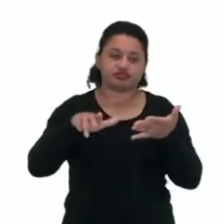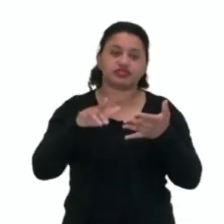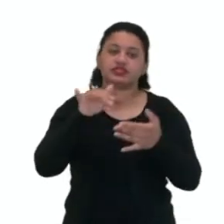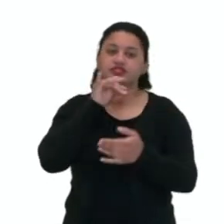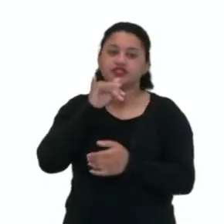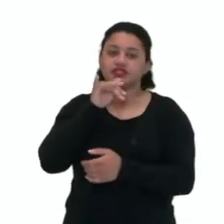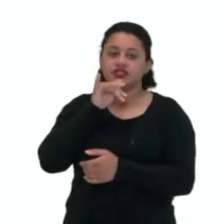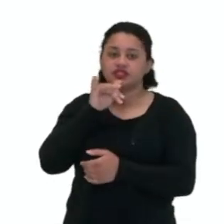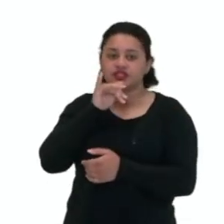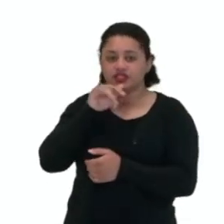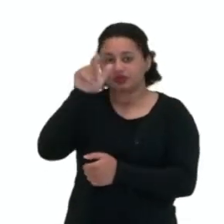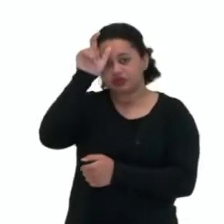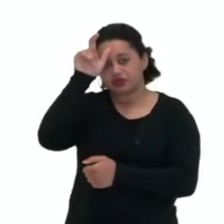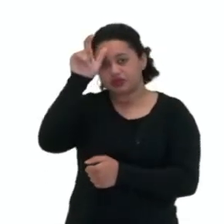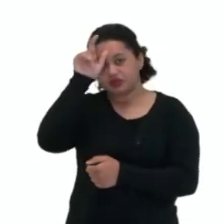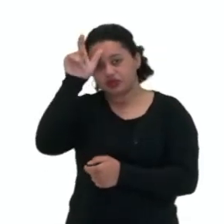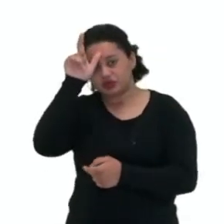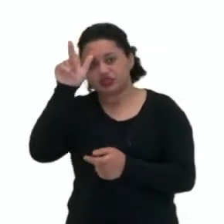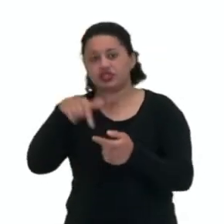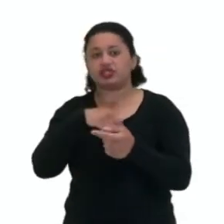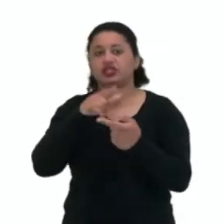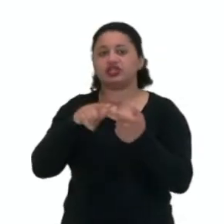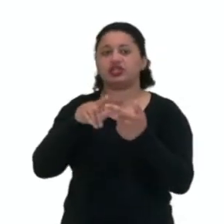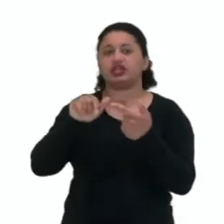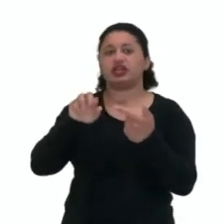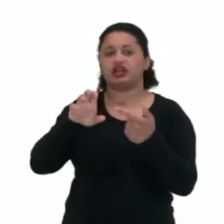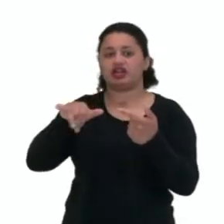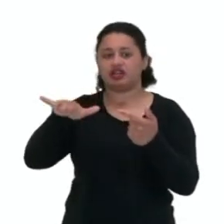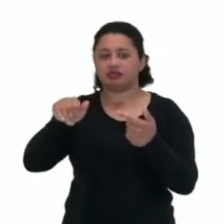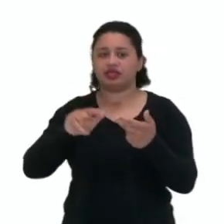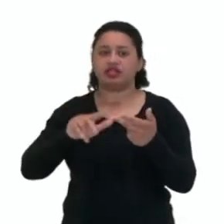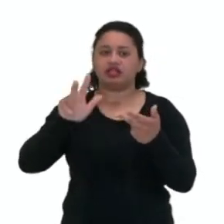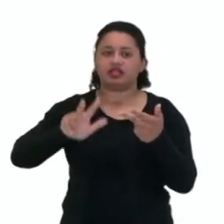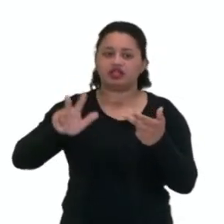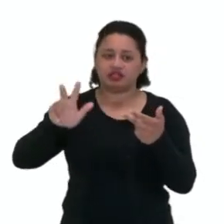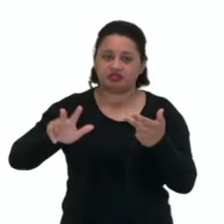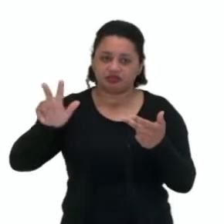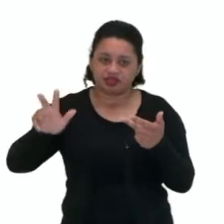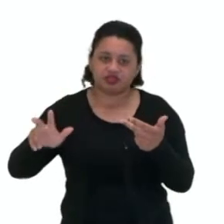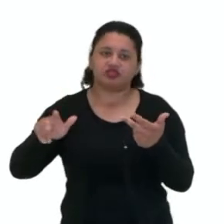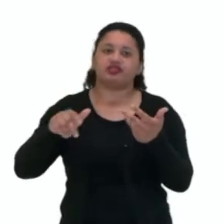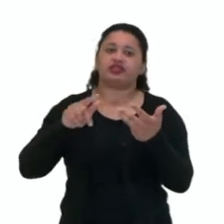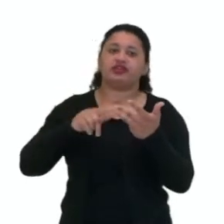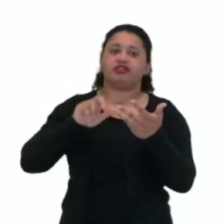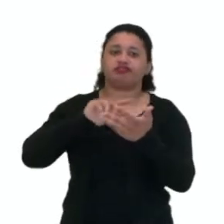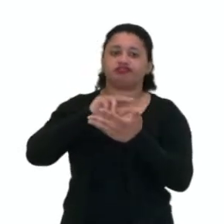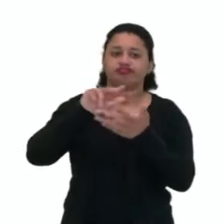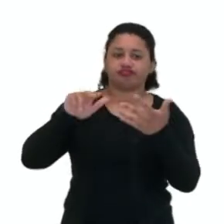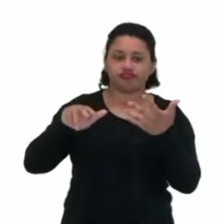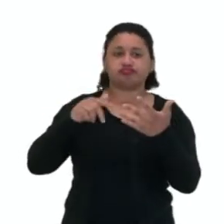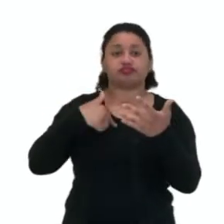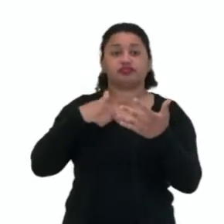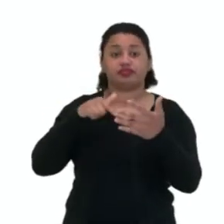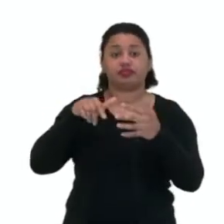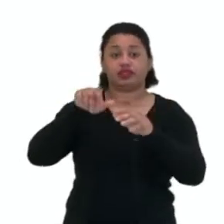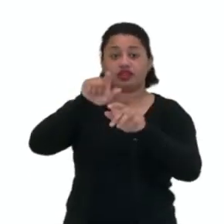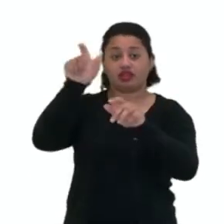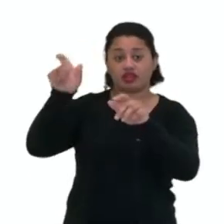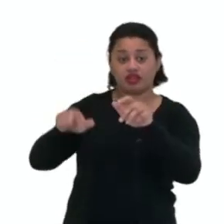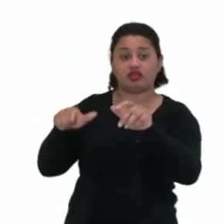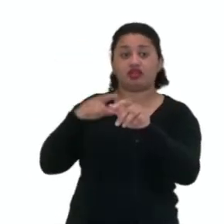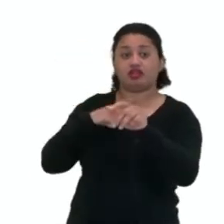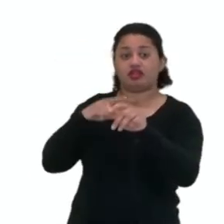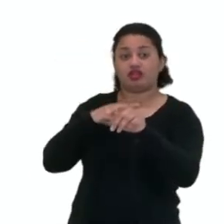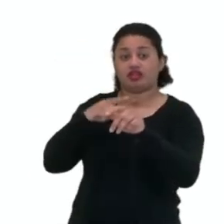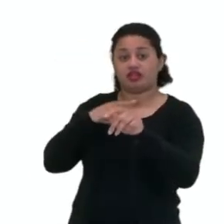Turquia, Armênia, Azerbaijão, Turcomenistão, Afeganistão e Paquistão. E o seu litoral abrange o Mar Cáspio e